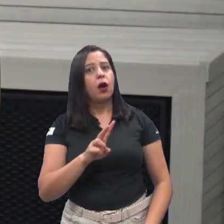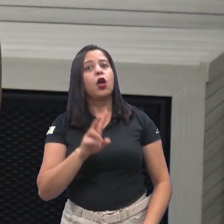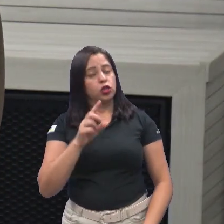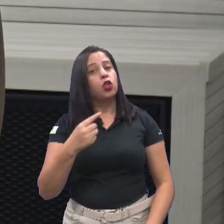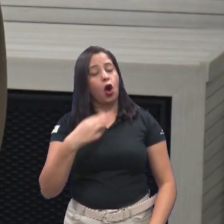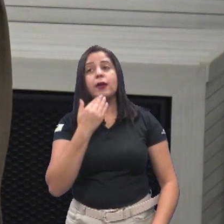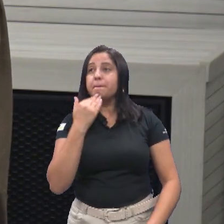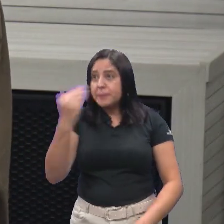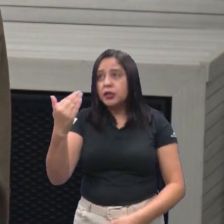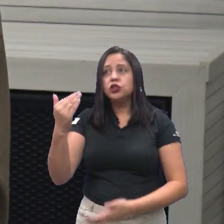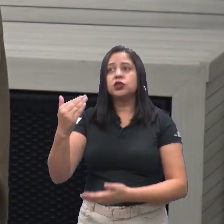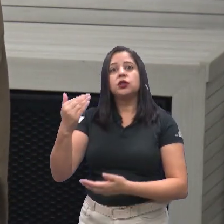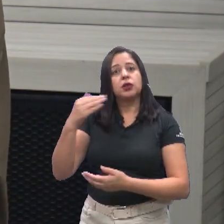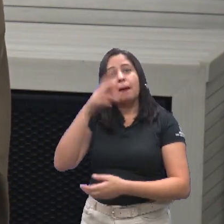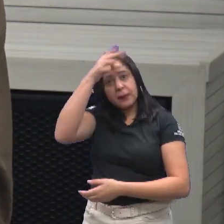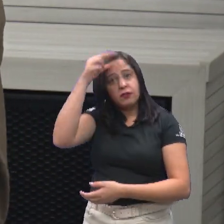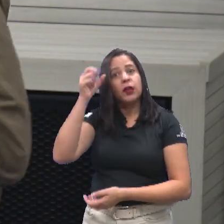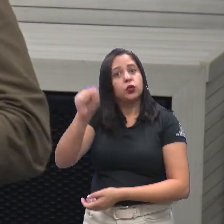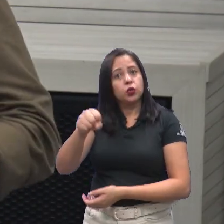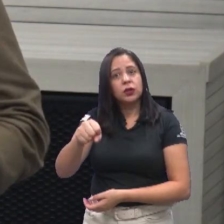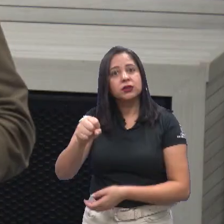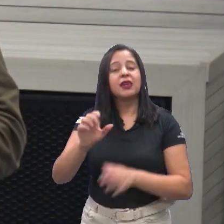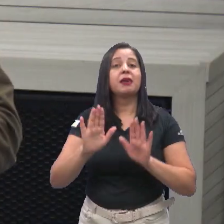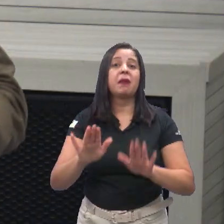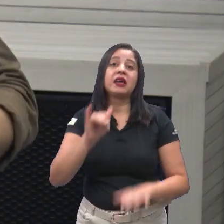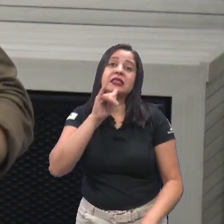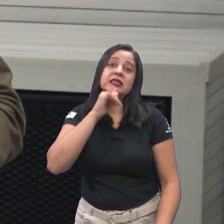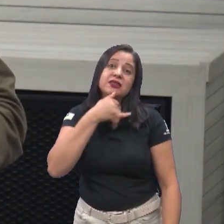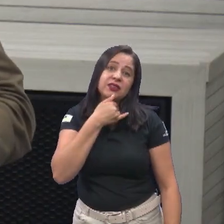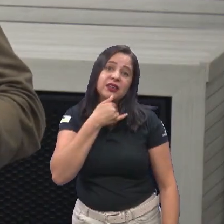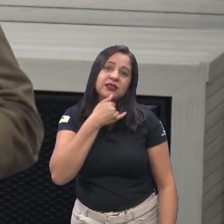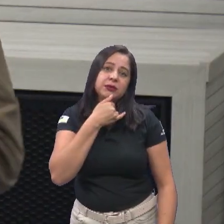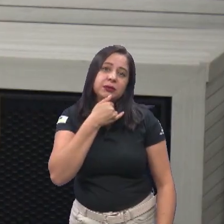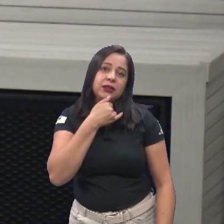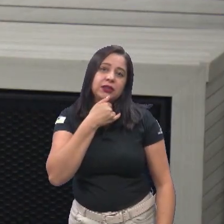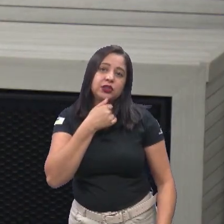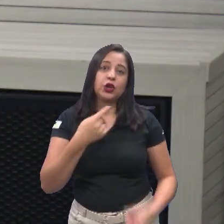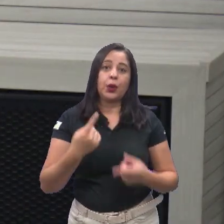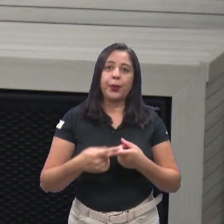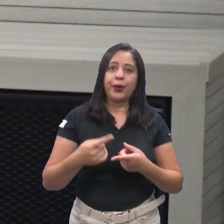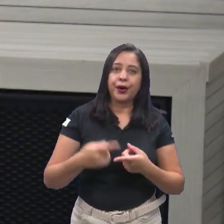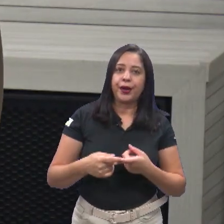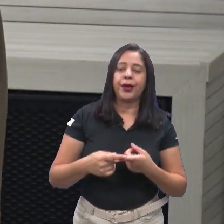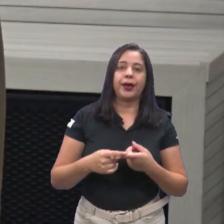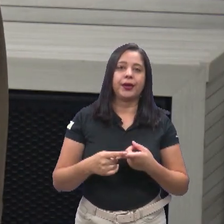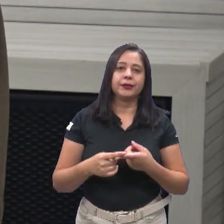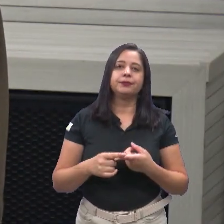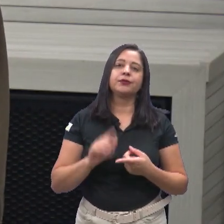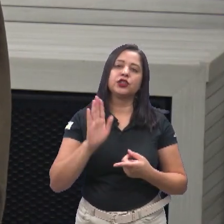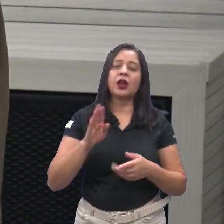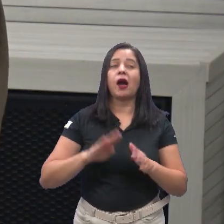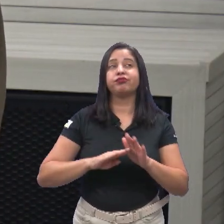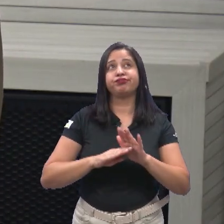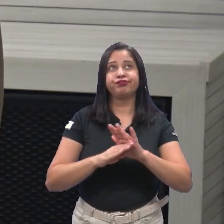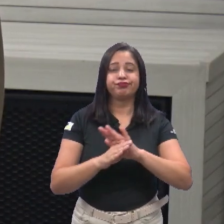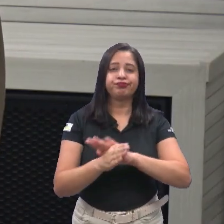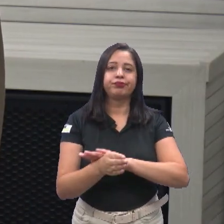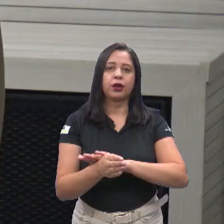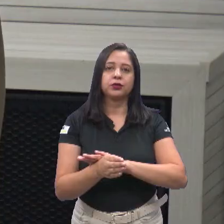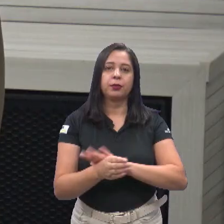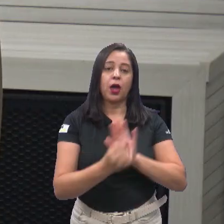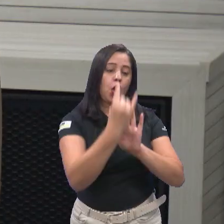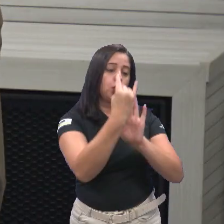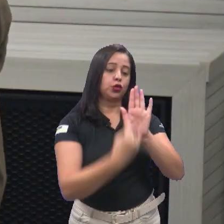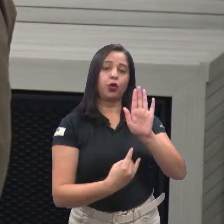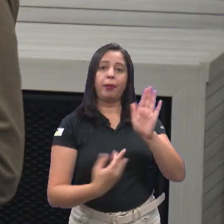governo para a retomada do serviço. Mas, infelizmente, por conta de orientação, por conta de um hábito que eu acredito que é ruim, foi reprovado um